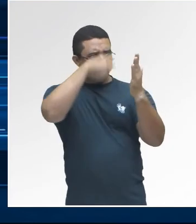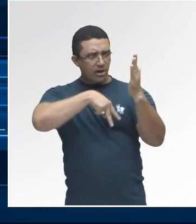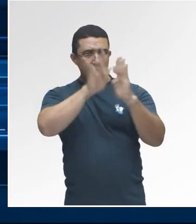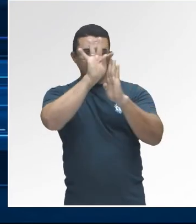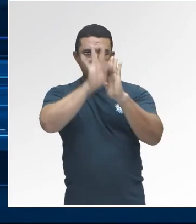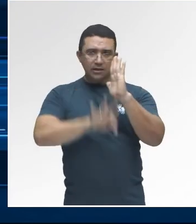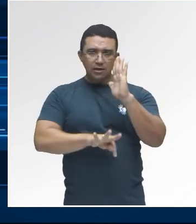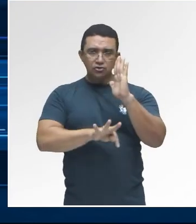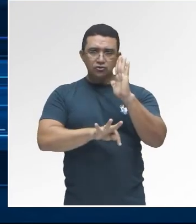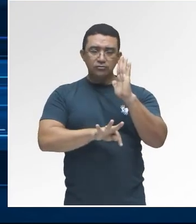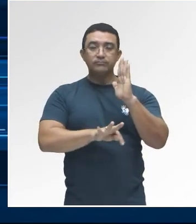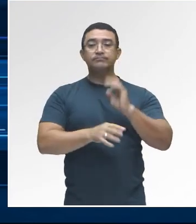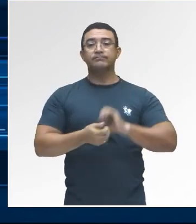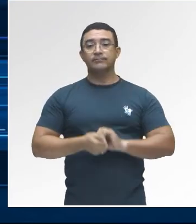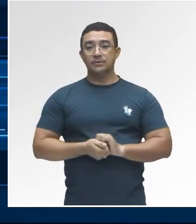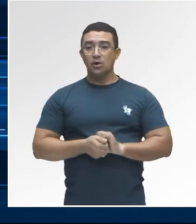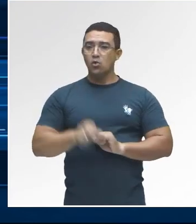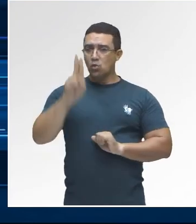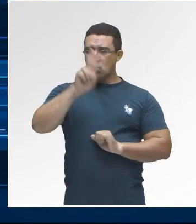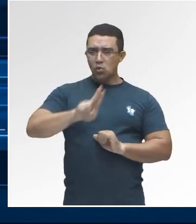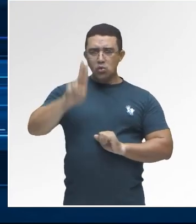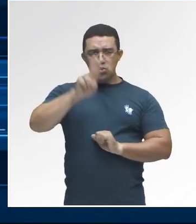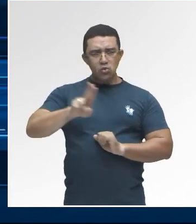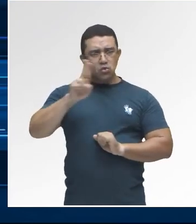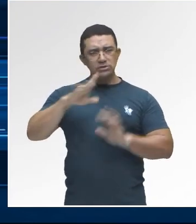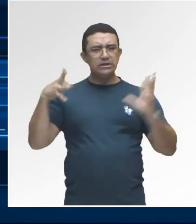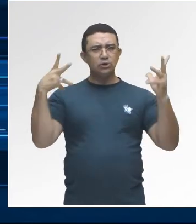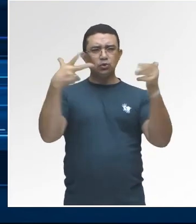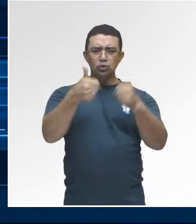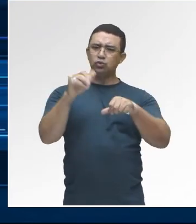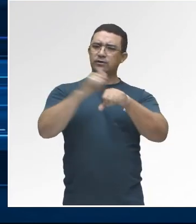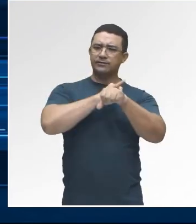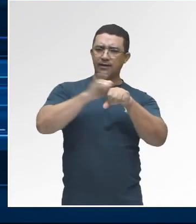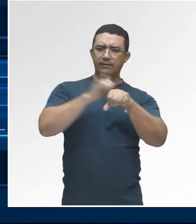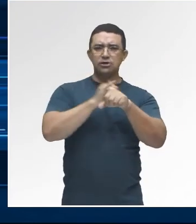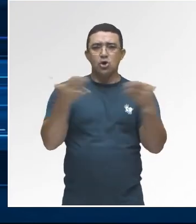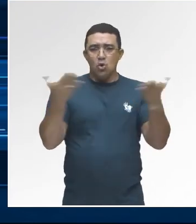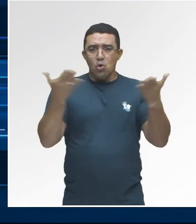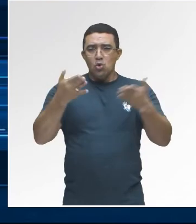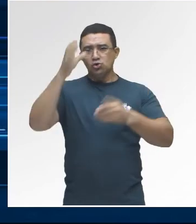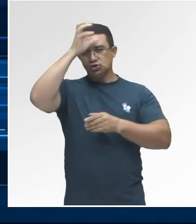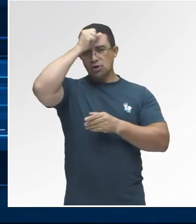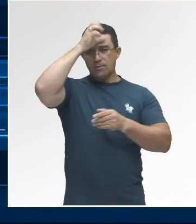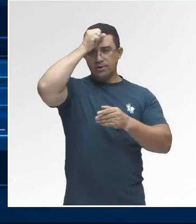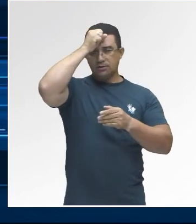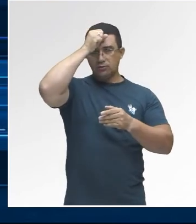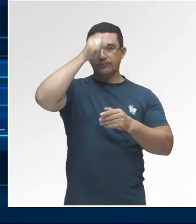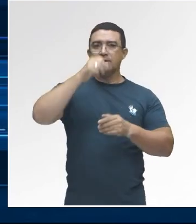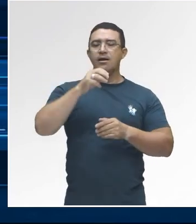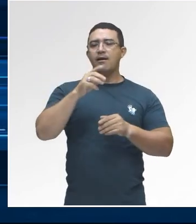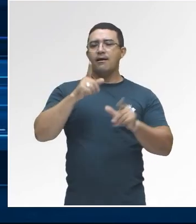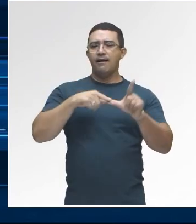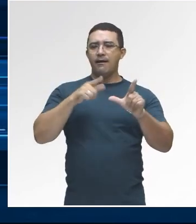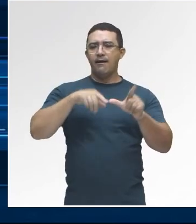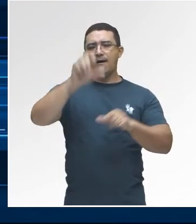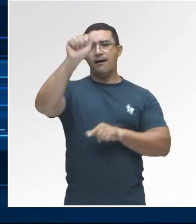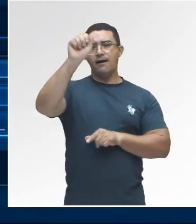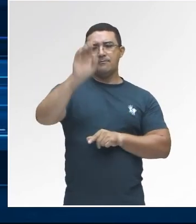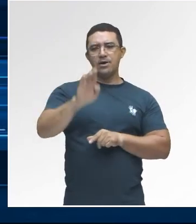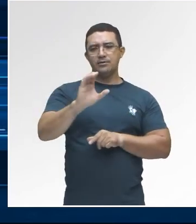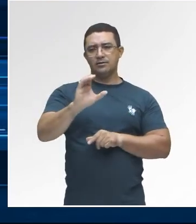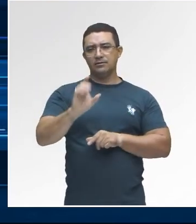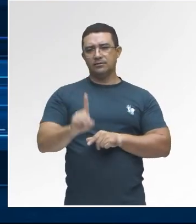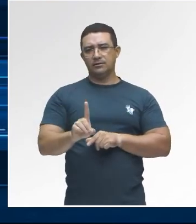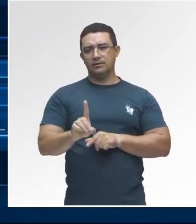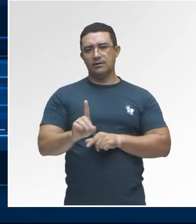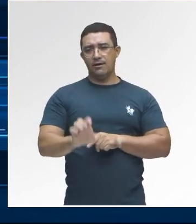bem? Utilize todas as estratégias de leitura que a gente fez hoje. Então, você tem a letra A, letra B, letra C, letra D